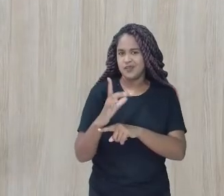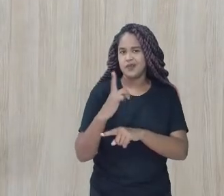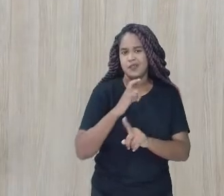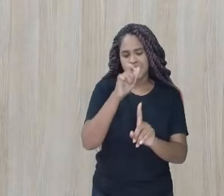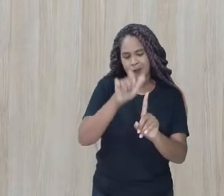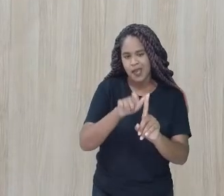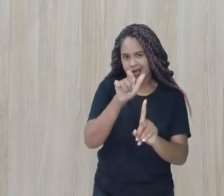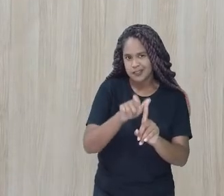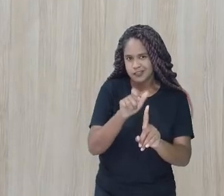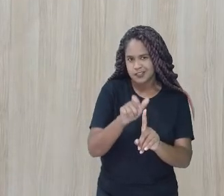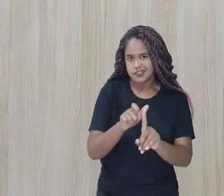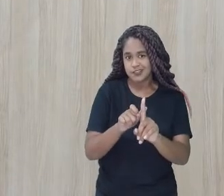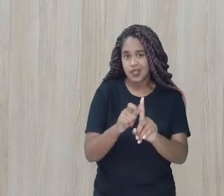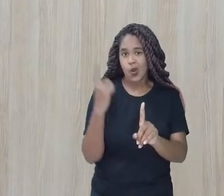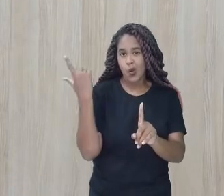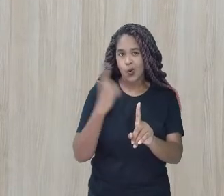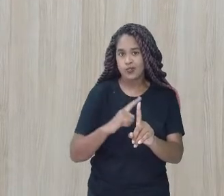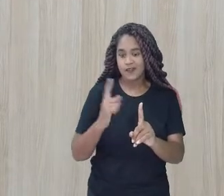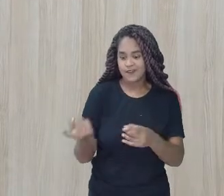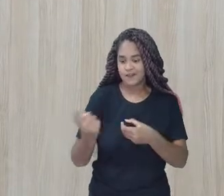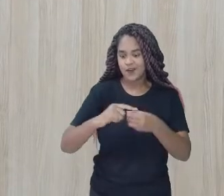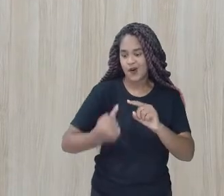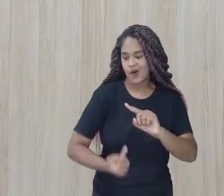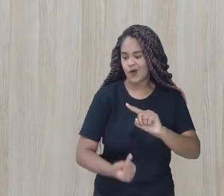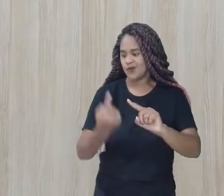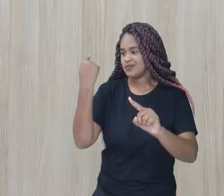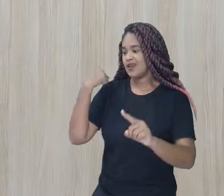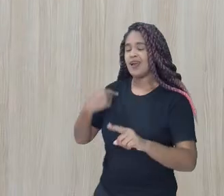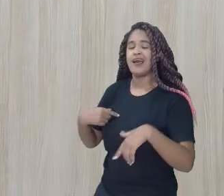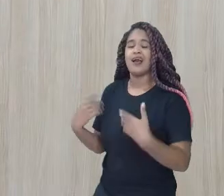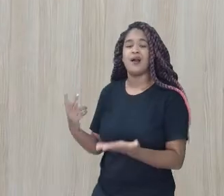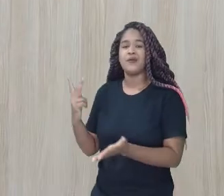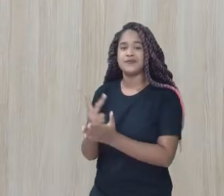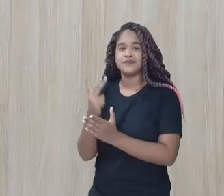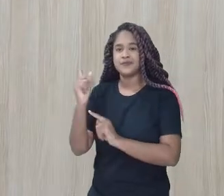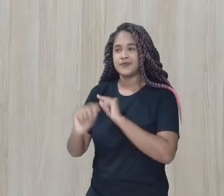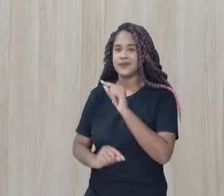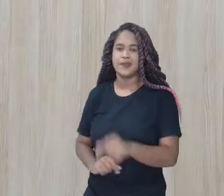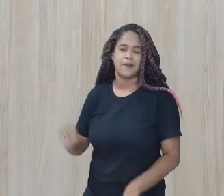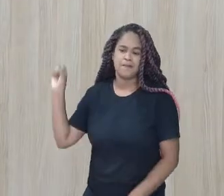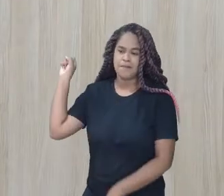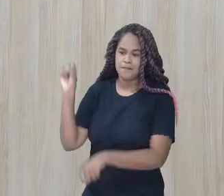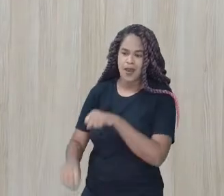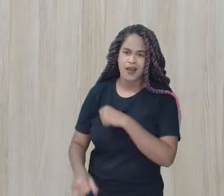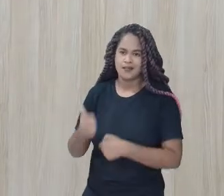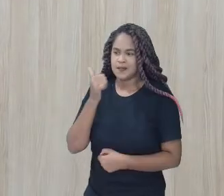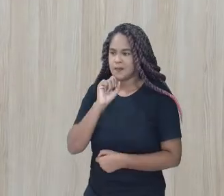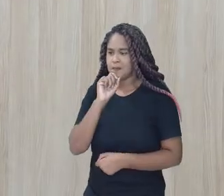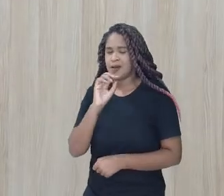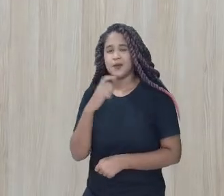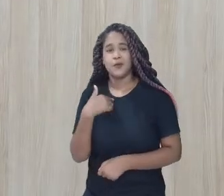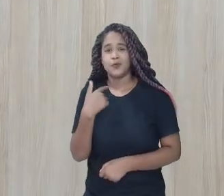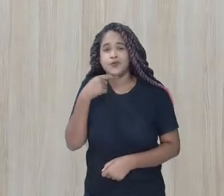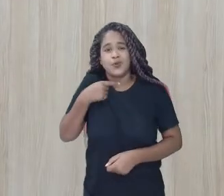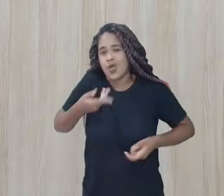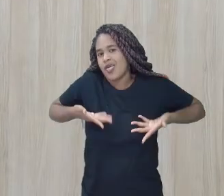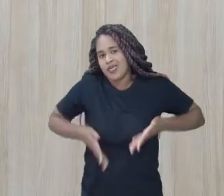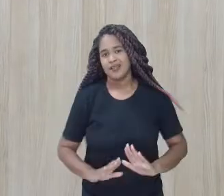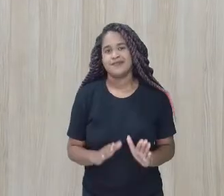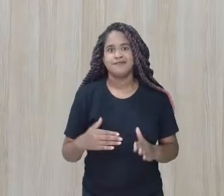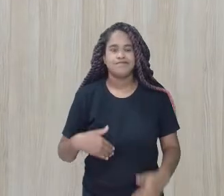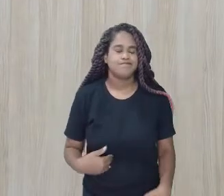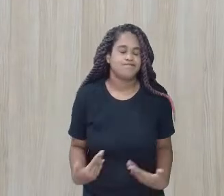volta no passado e acaba matando o pai, matando alguma coisa, impedindo o seu próprio nascimento e aí dá